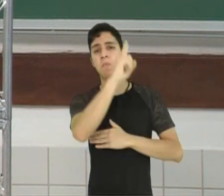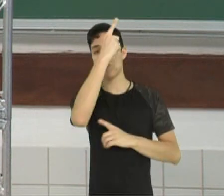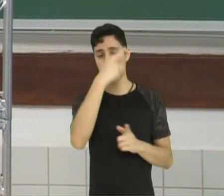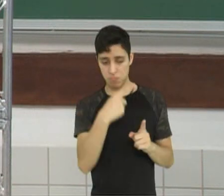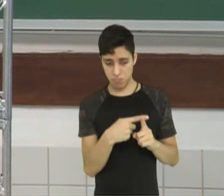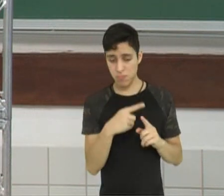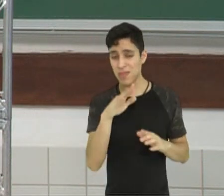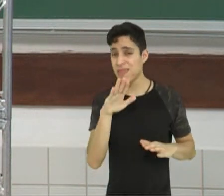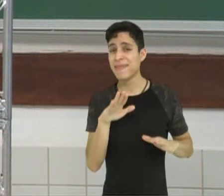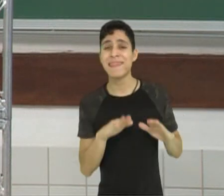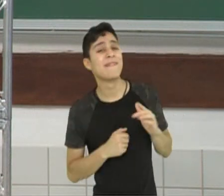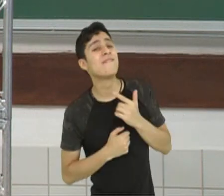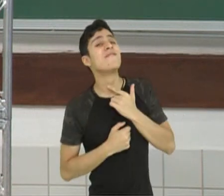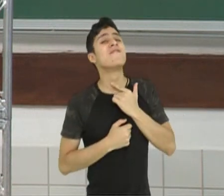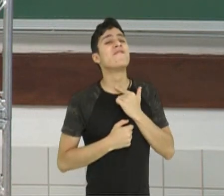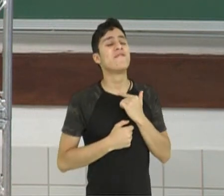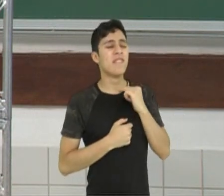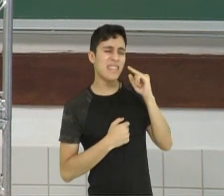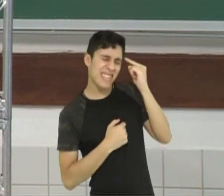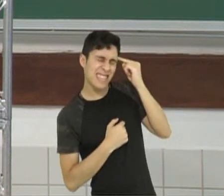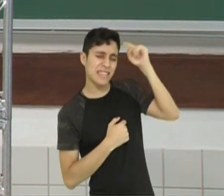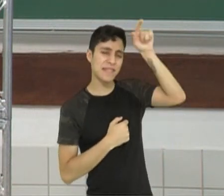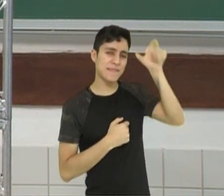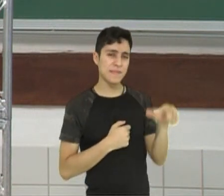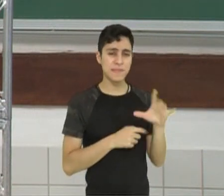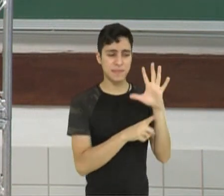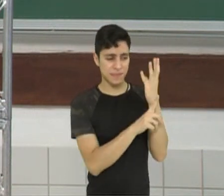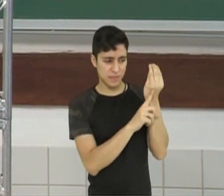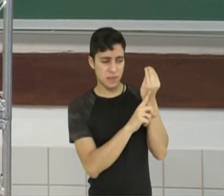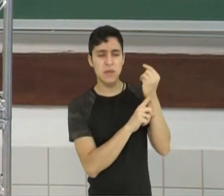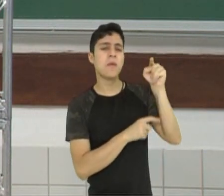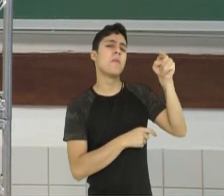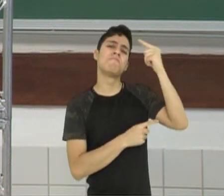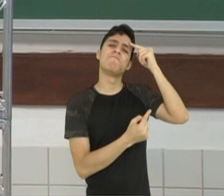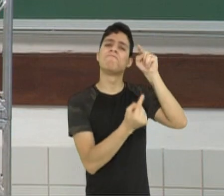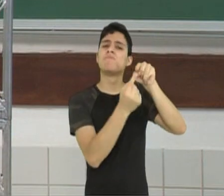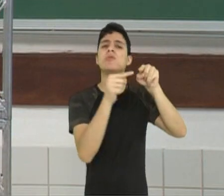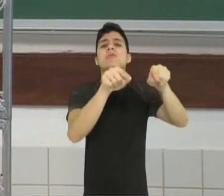da ideia do artista, o que ele pensou para aquela obra.